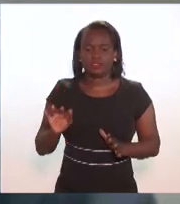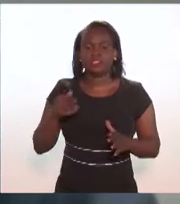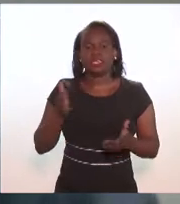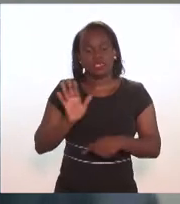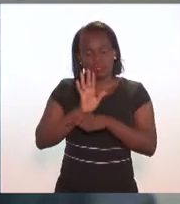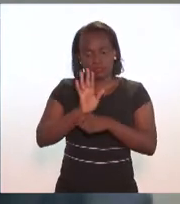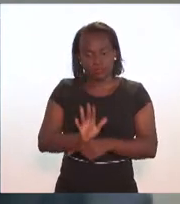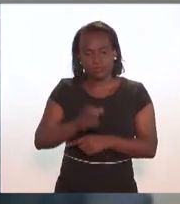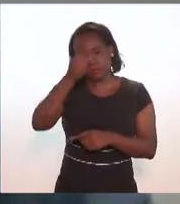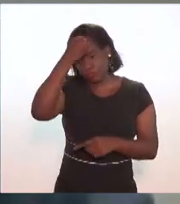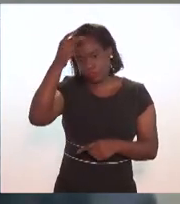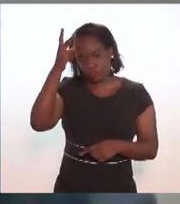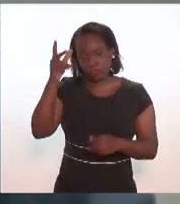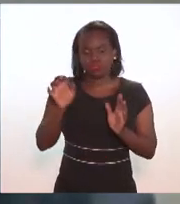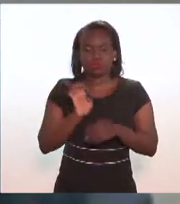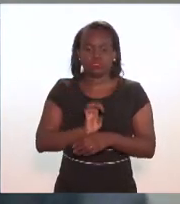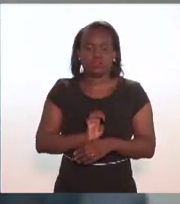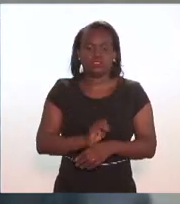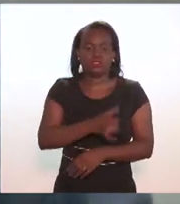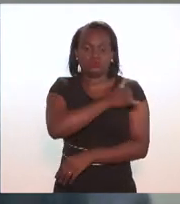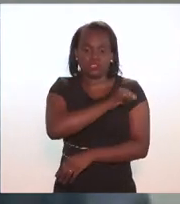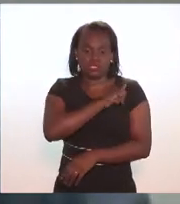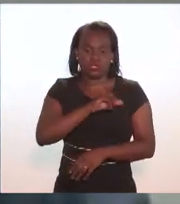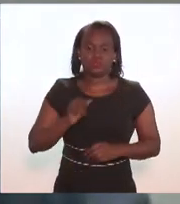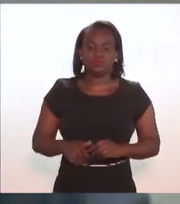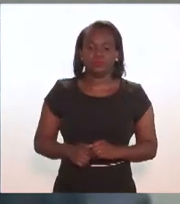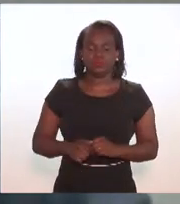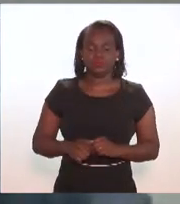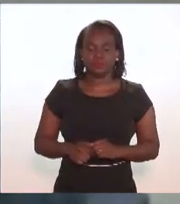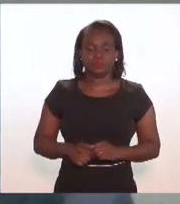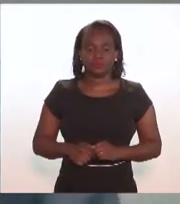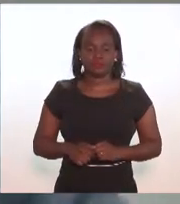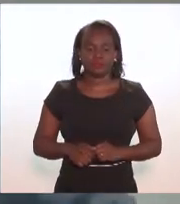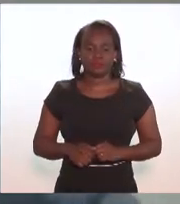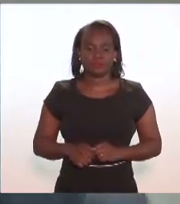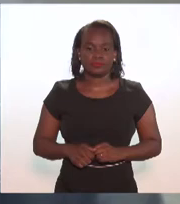favor da Prefeitura da capital do estado do Rio de Janeiro.